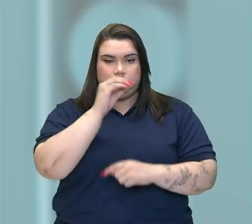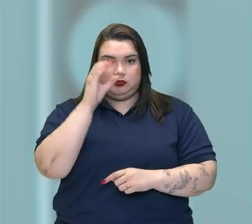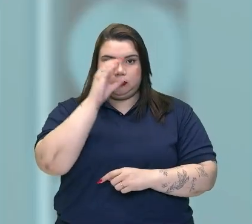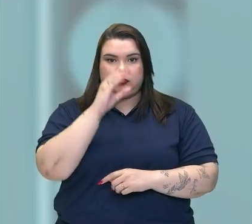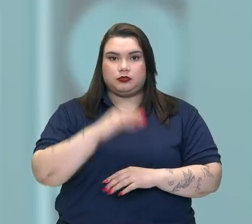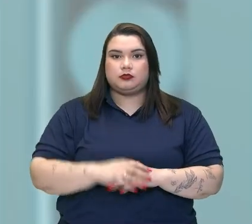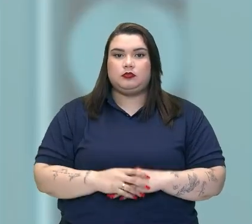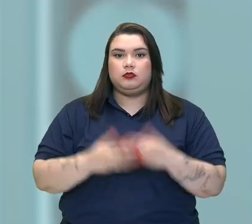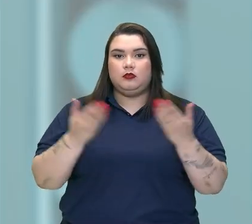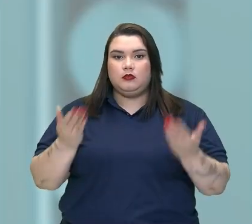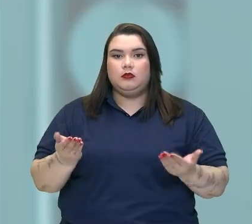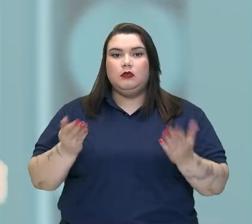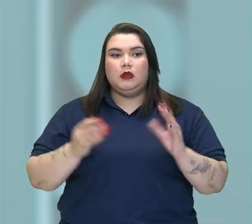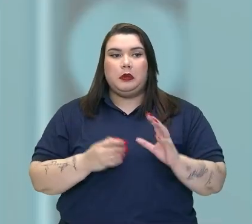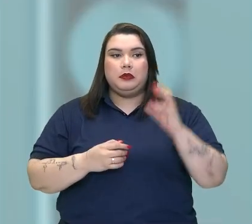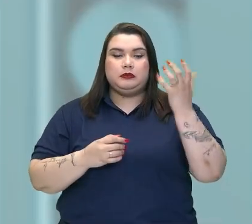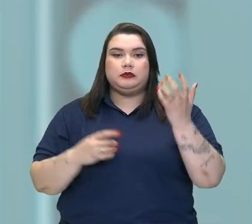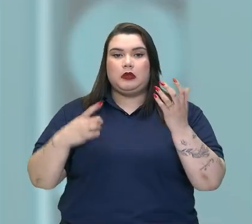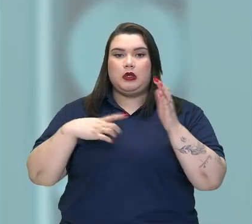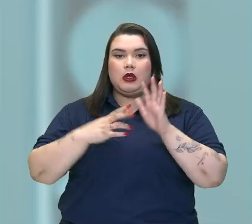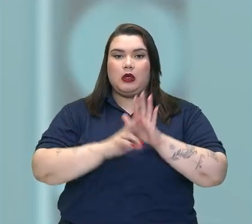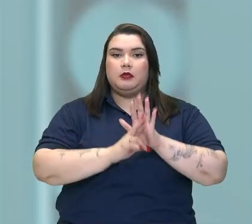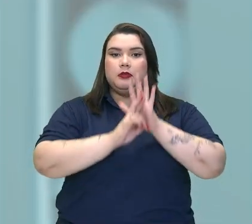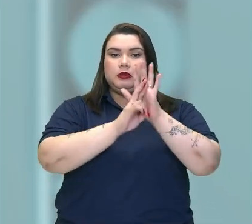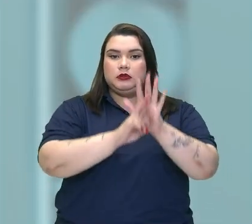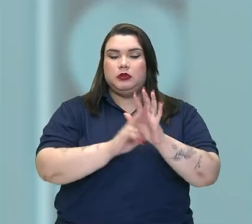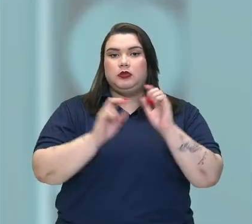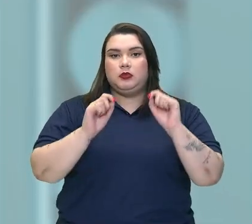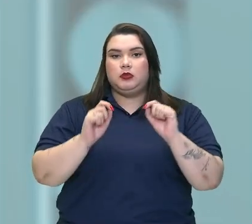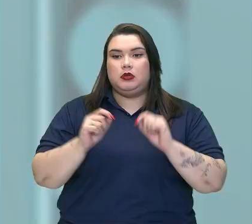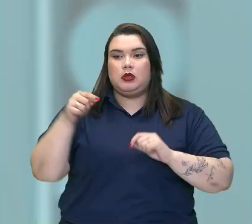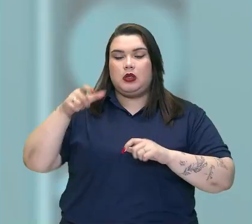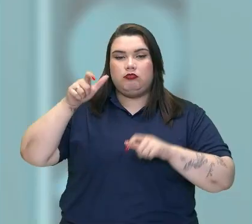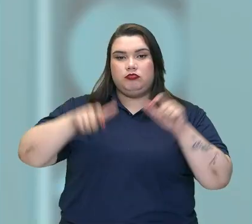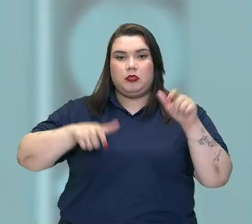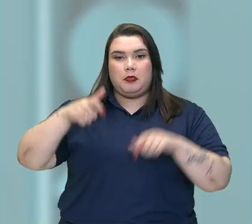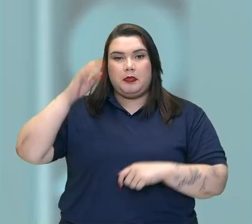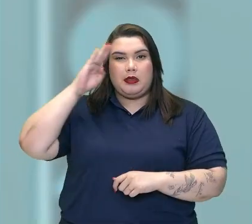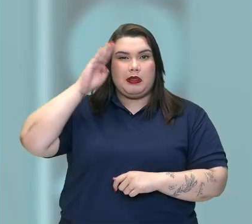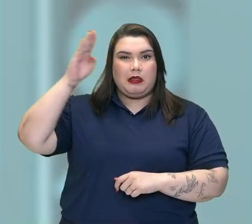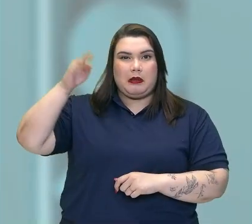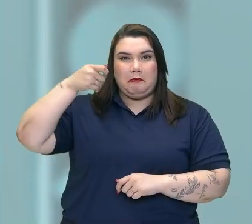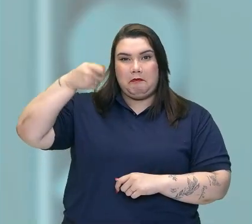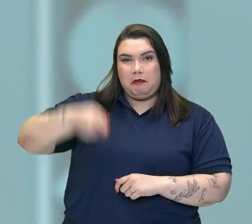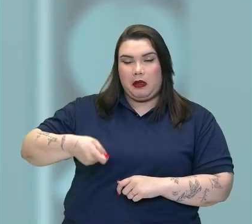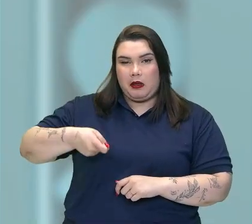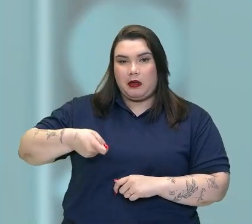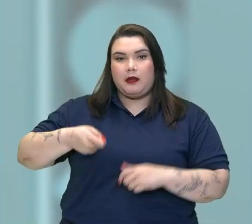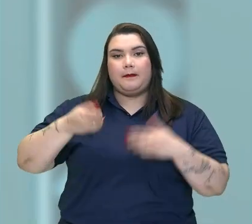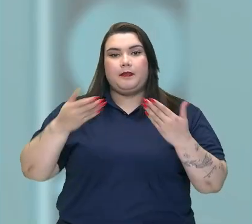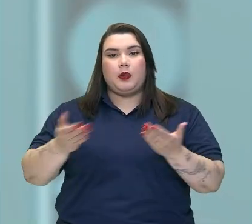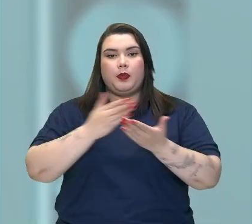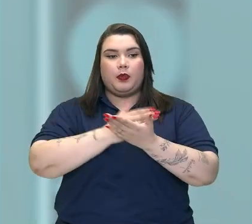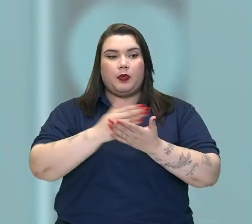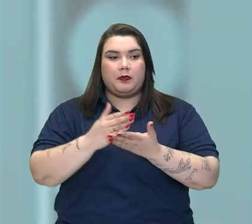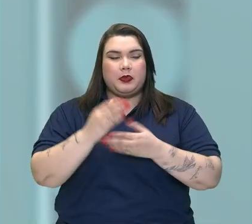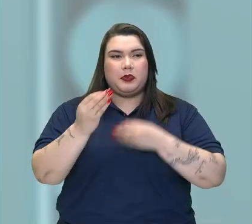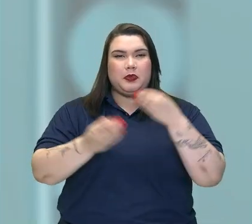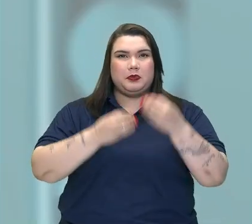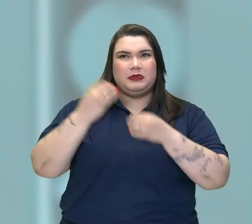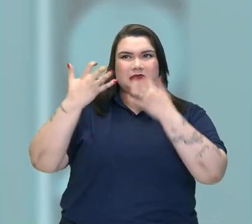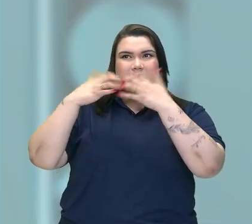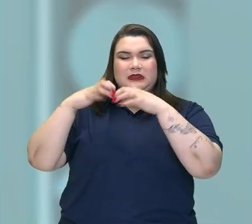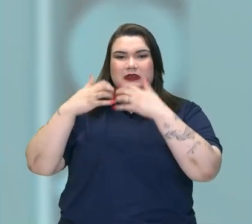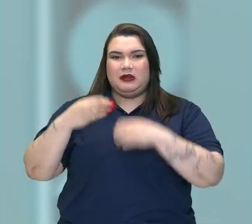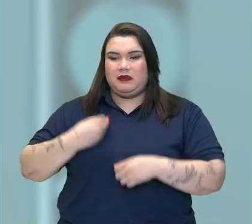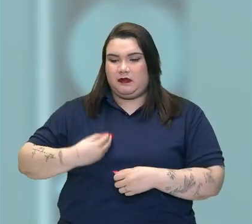estava havendo a repressão por parte dos militares, começou a haver esse conflito existencial. Afinal, eu